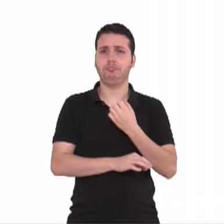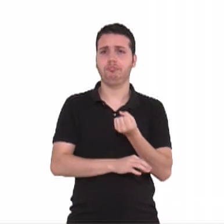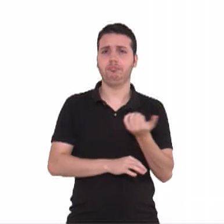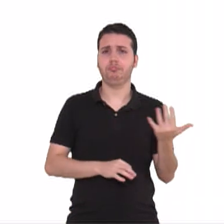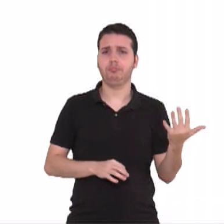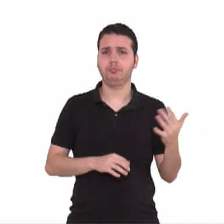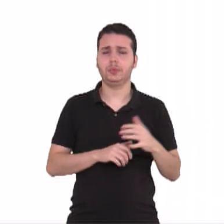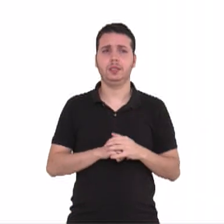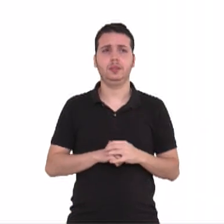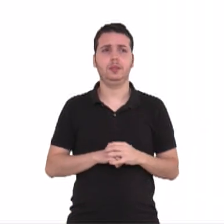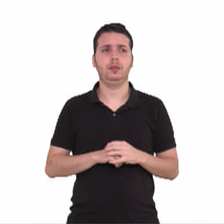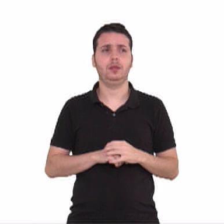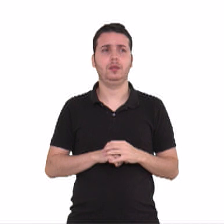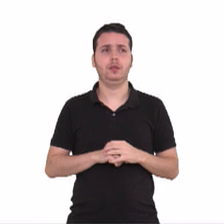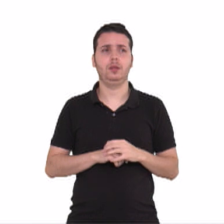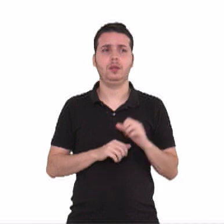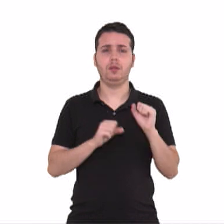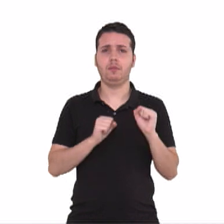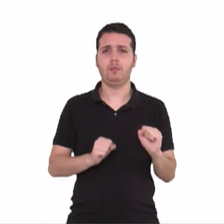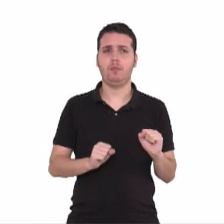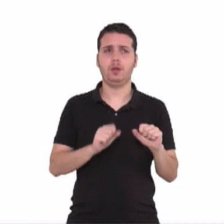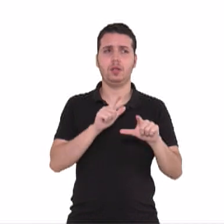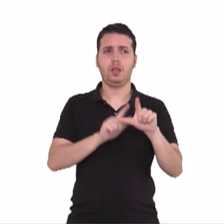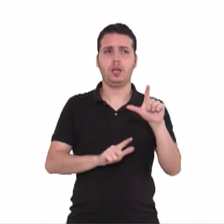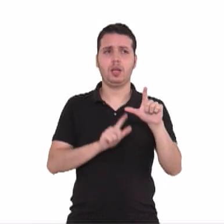balão, eu posso escrever com letra